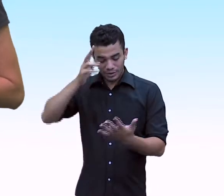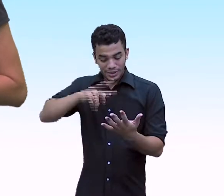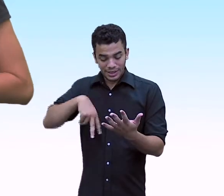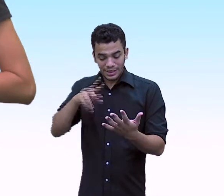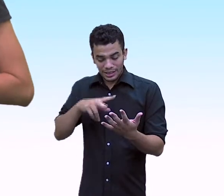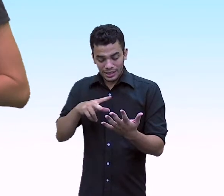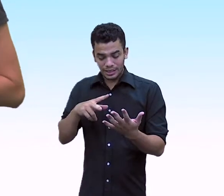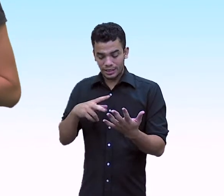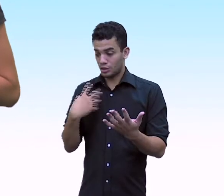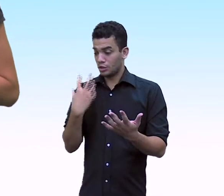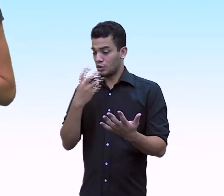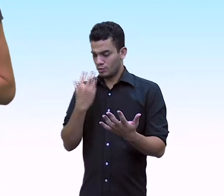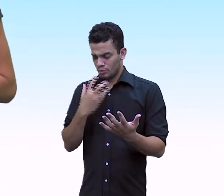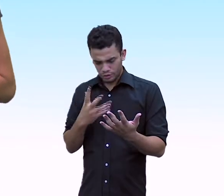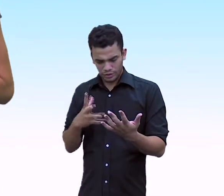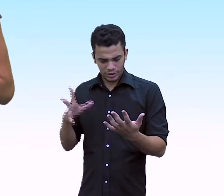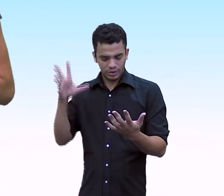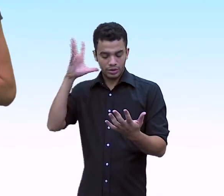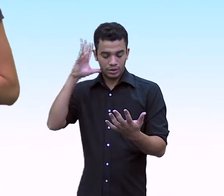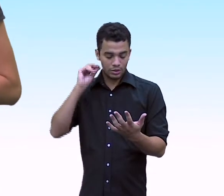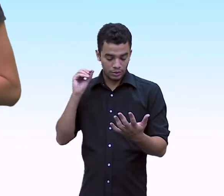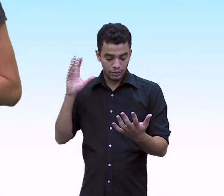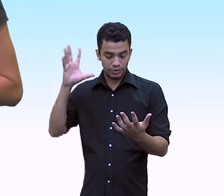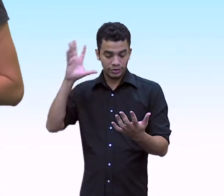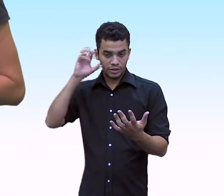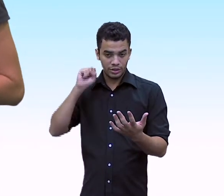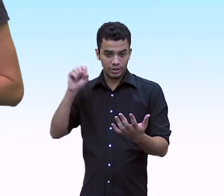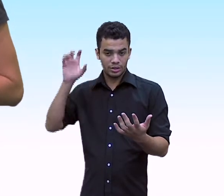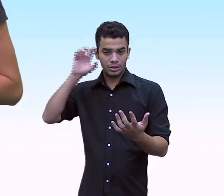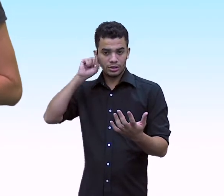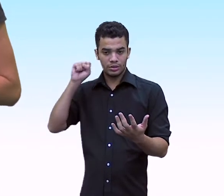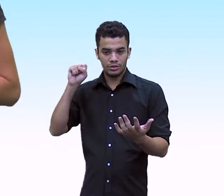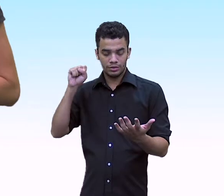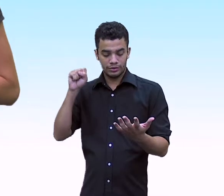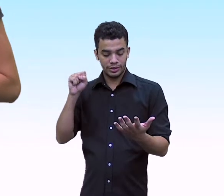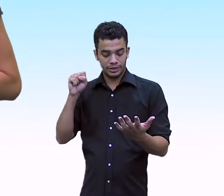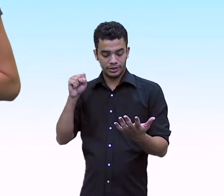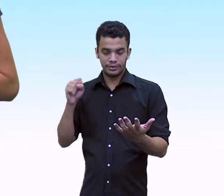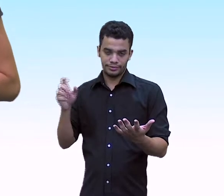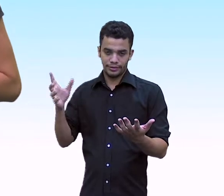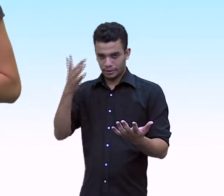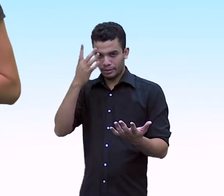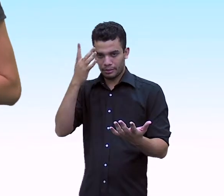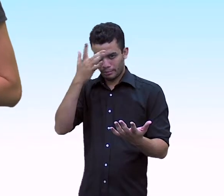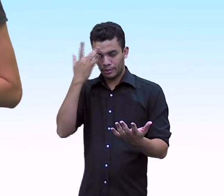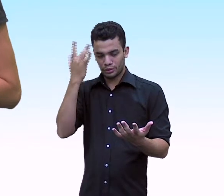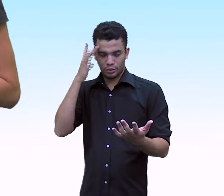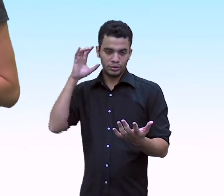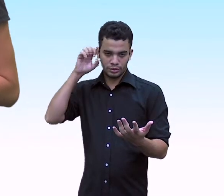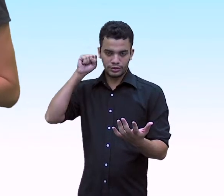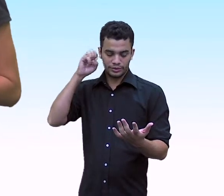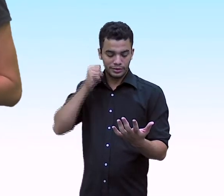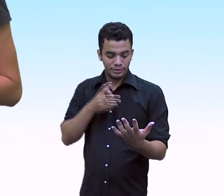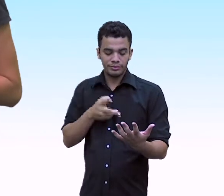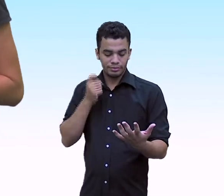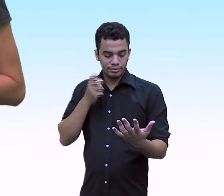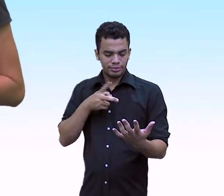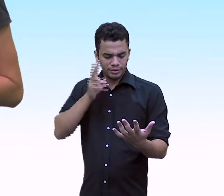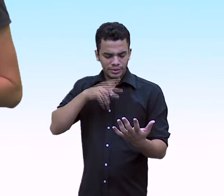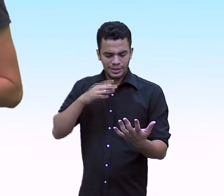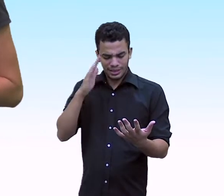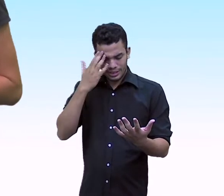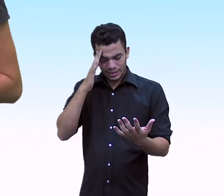cantigas e se levava para as aldeias. E, na verdade, ela era cantada para